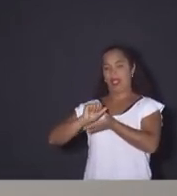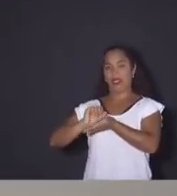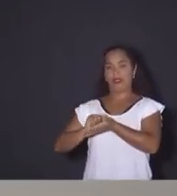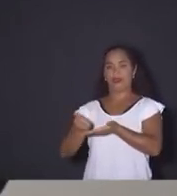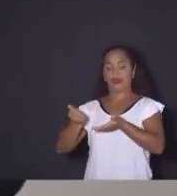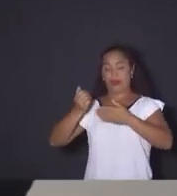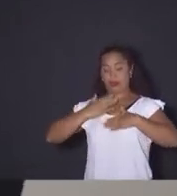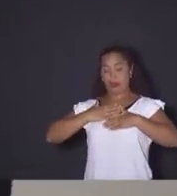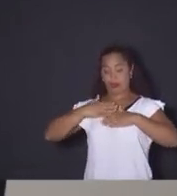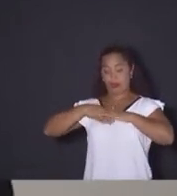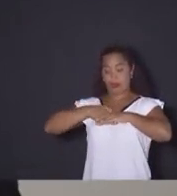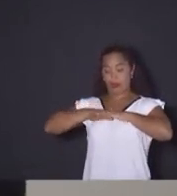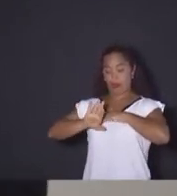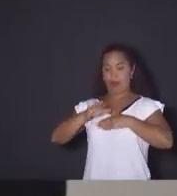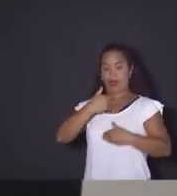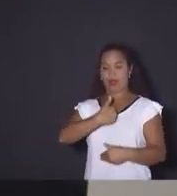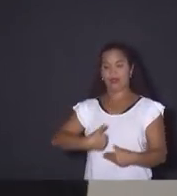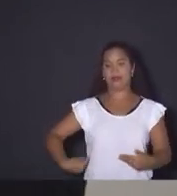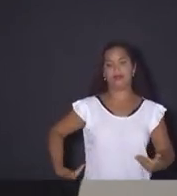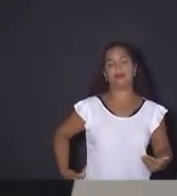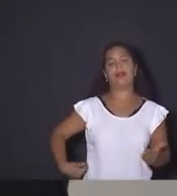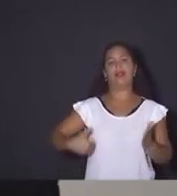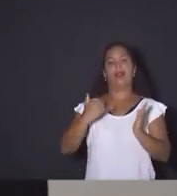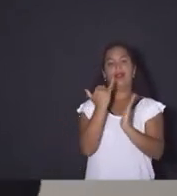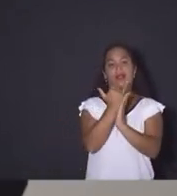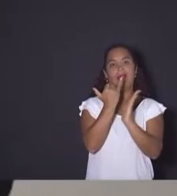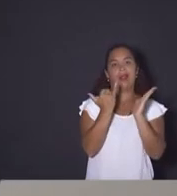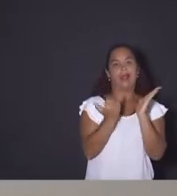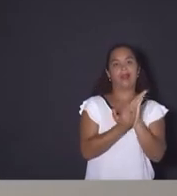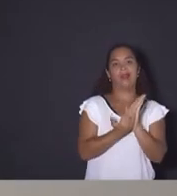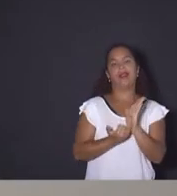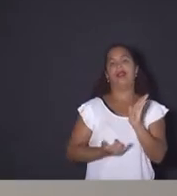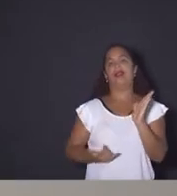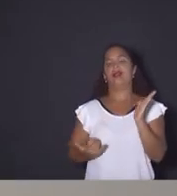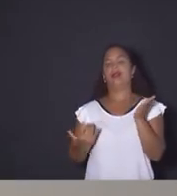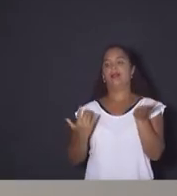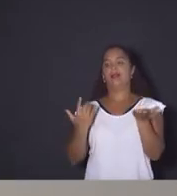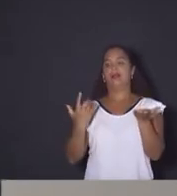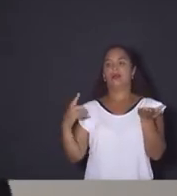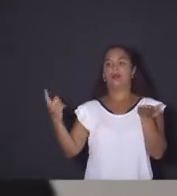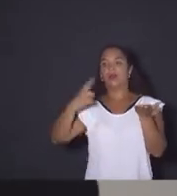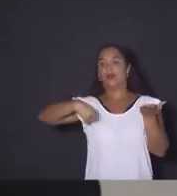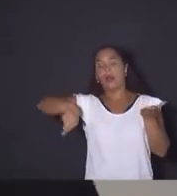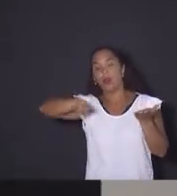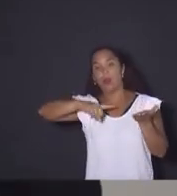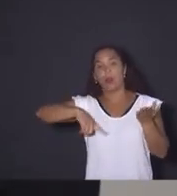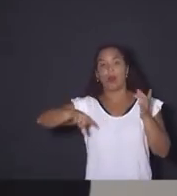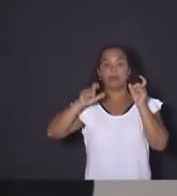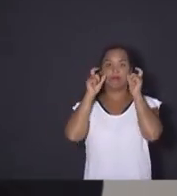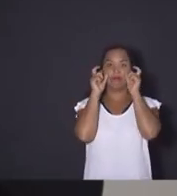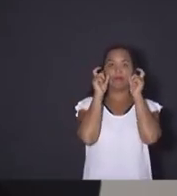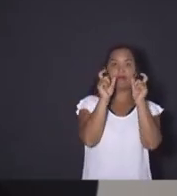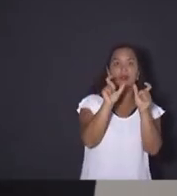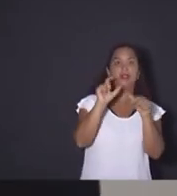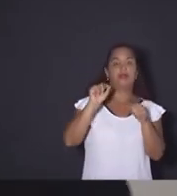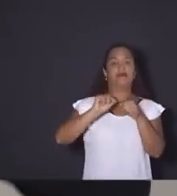pessoal, de cadastros, de interesses, de condutas.